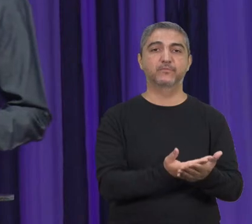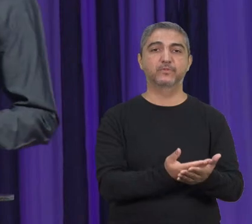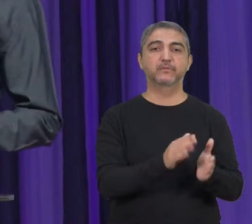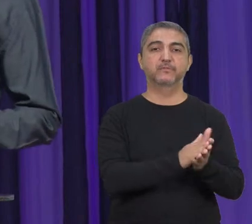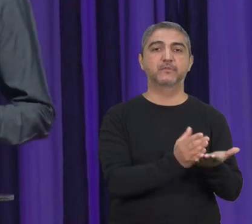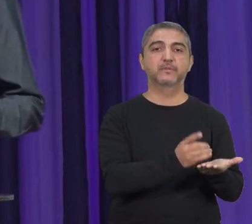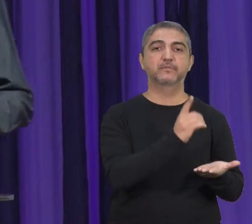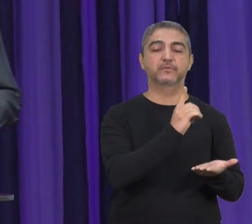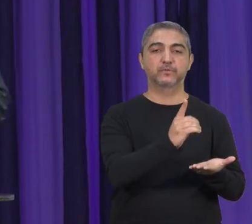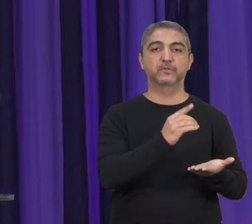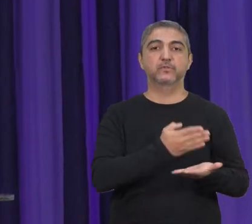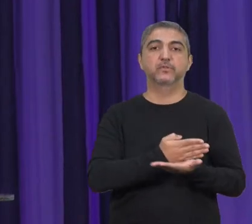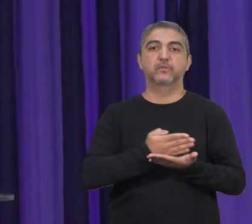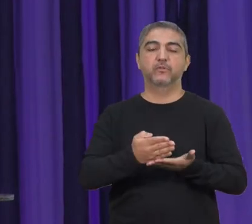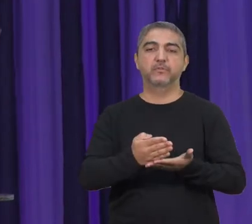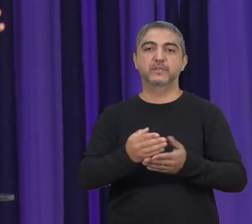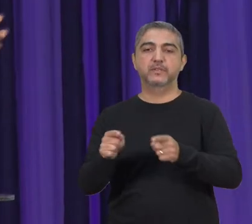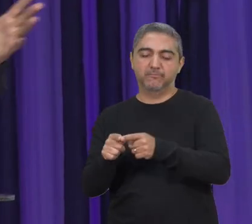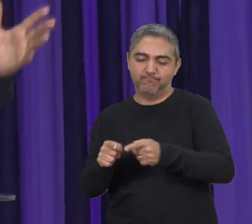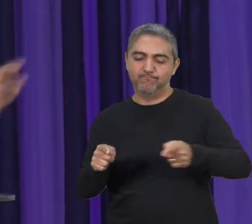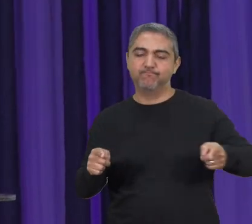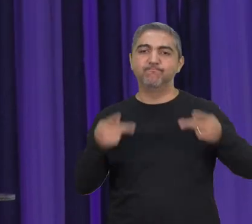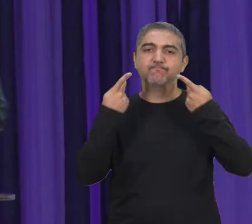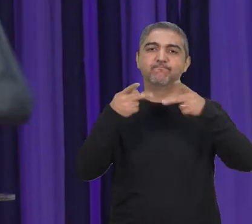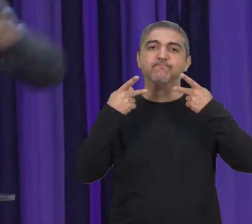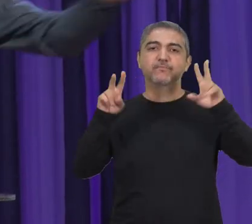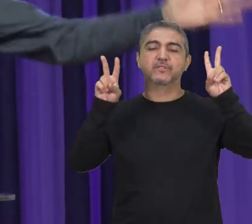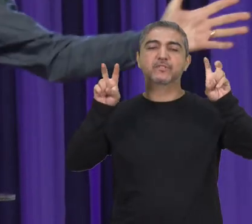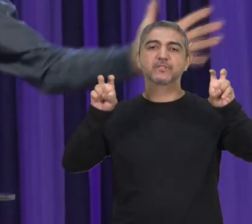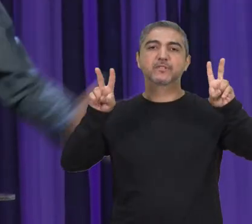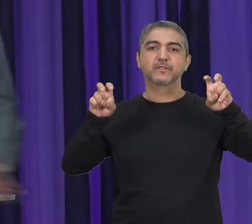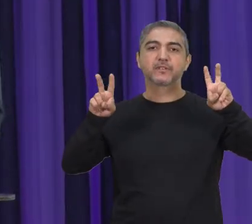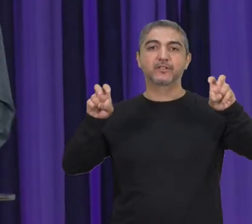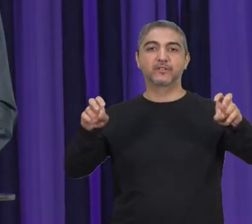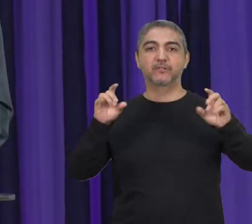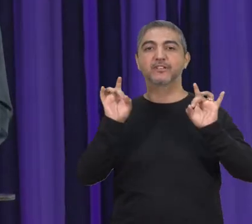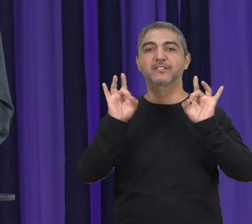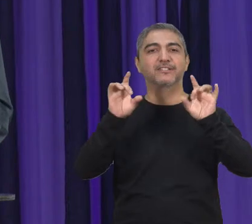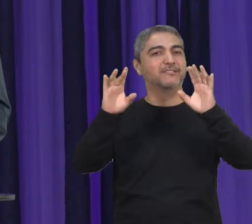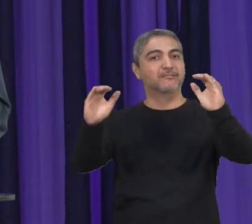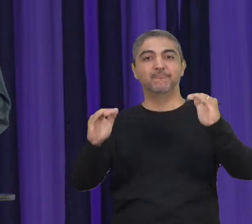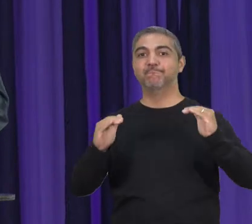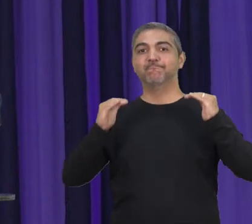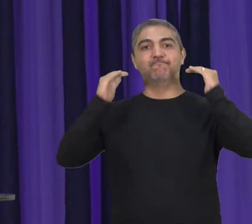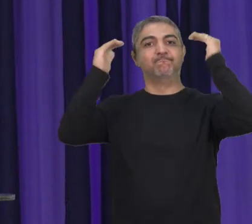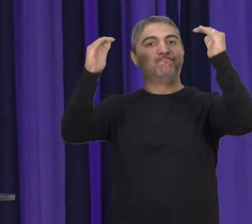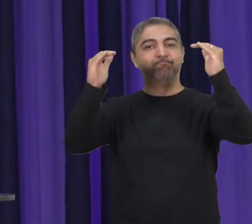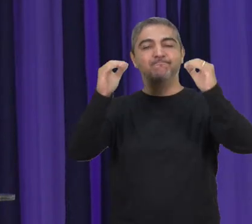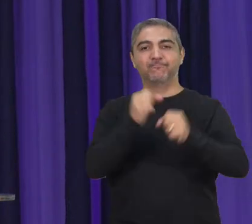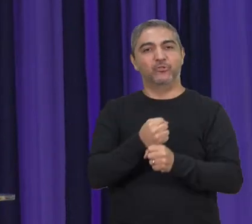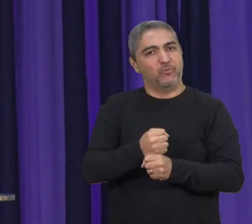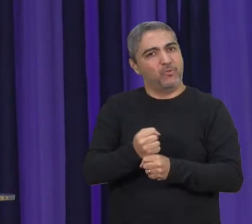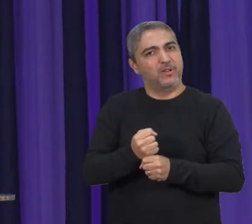de pregações dentro do nosso grande tema do ano, que é extraordinário.